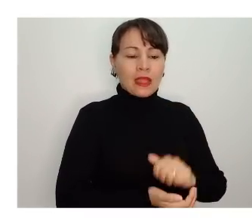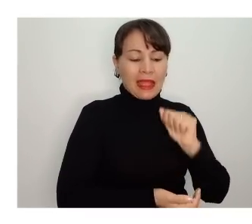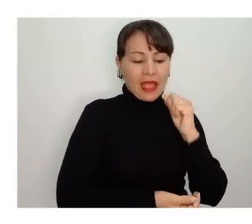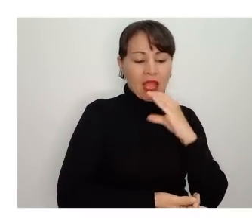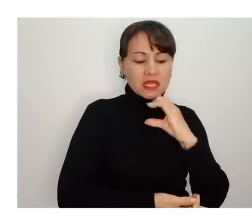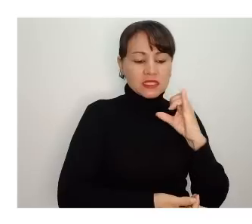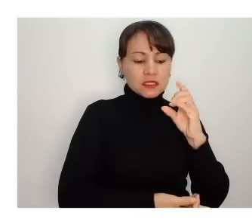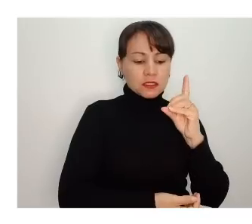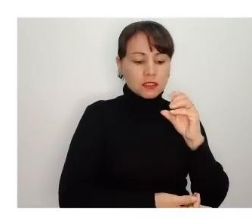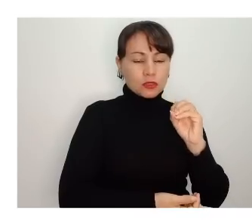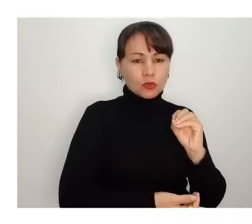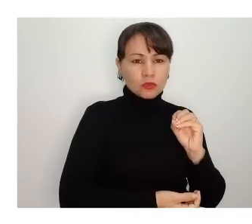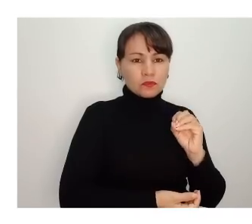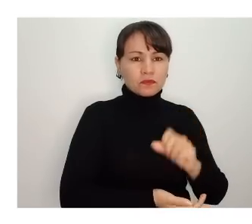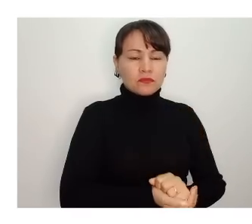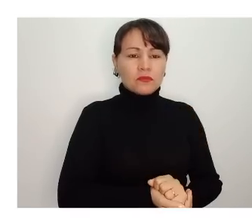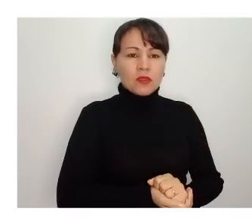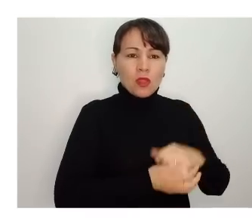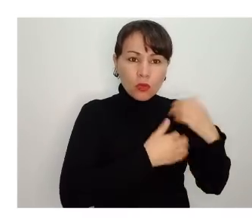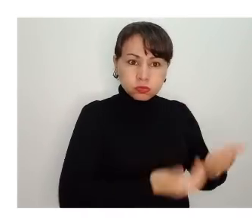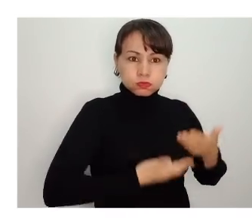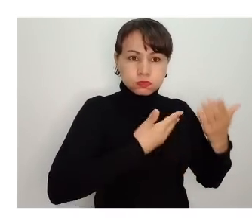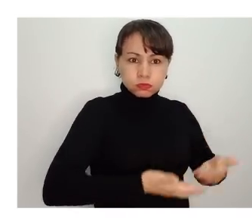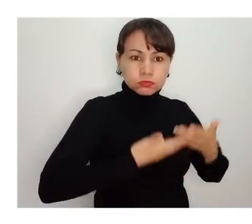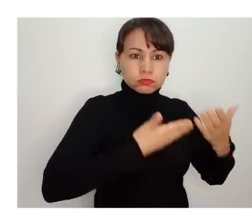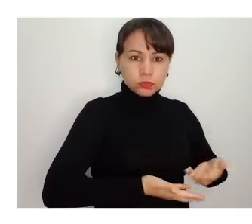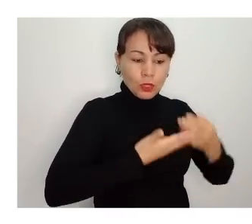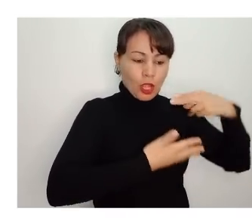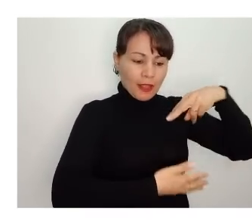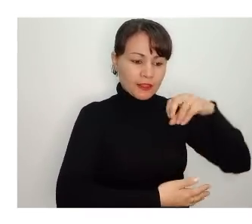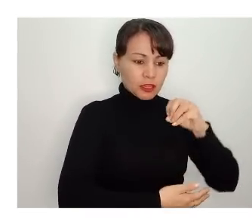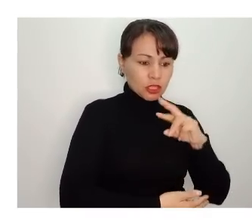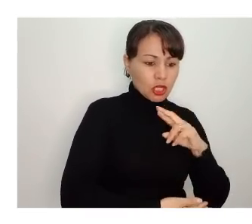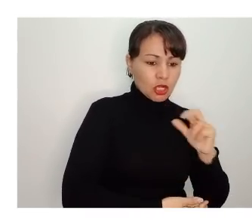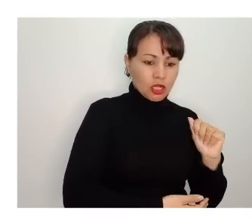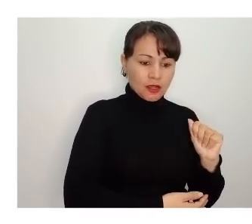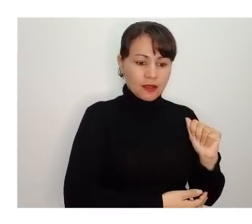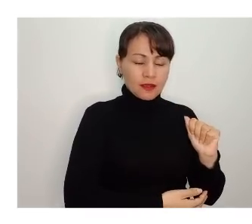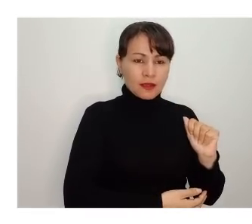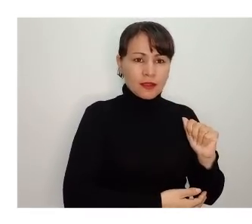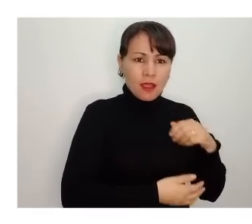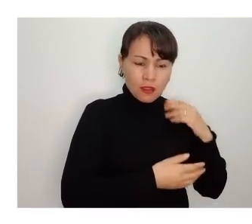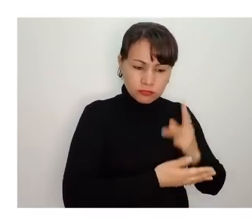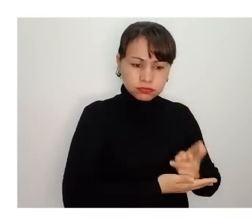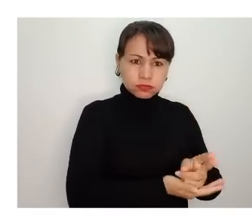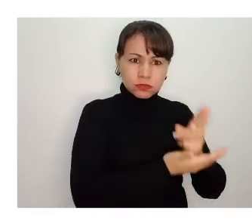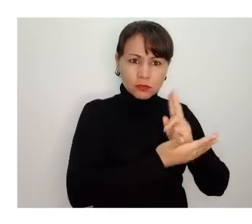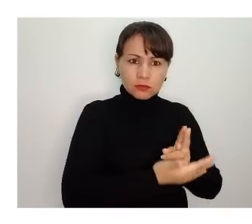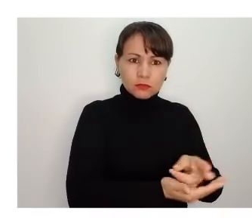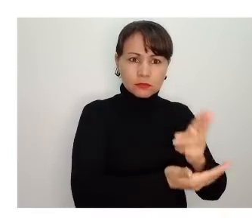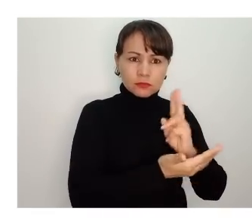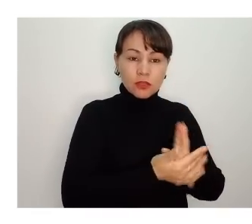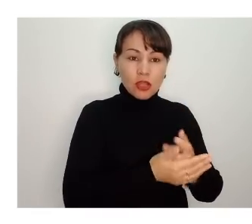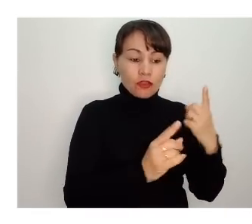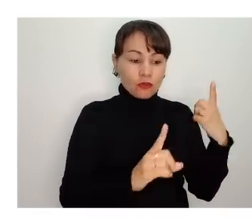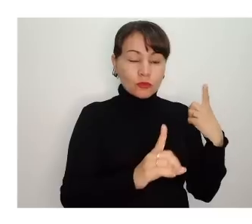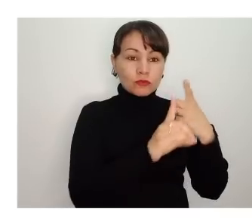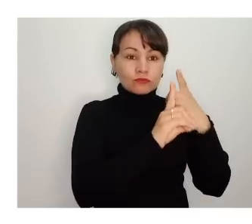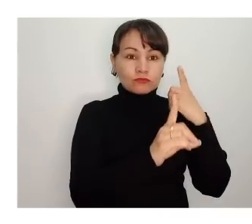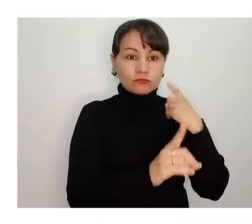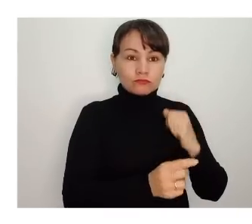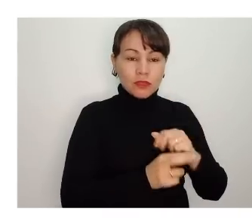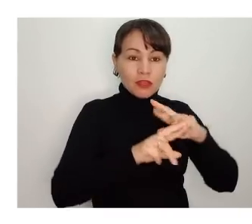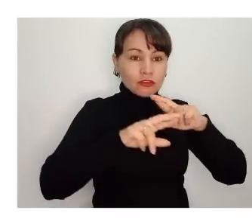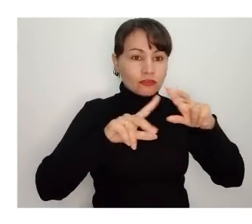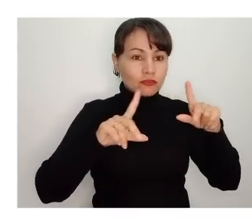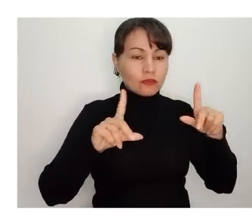gama-aminobutírico, assim como a serotonina, dopamina, noradrenalina, e assim sucessivamente nós vamos